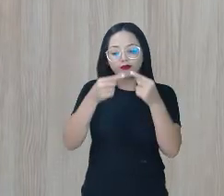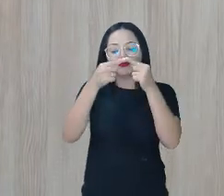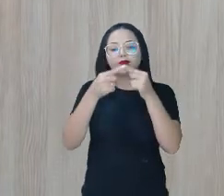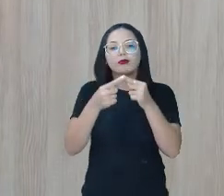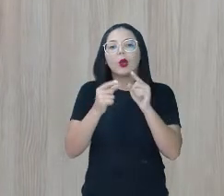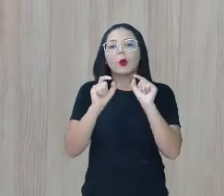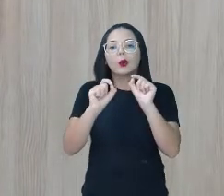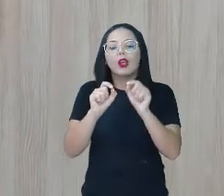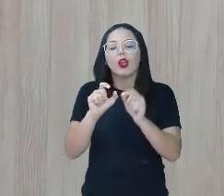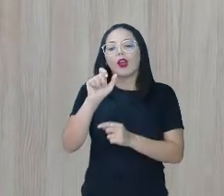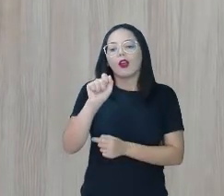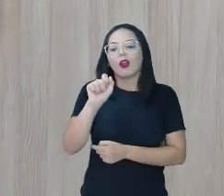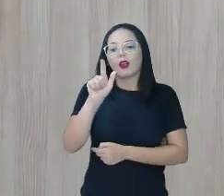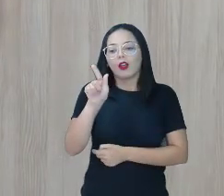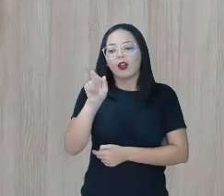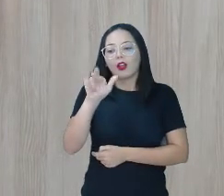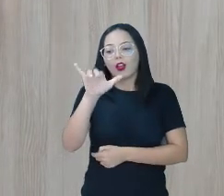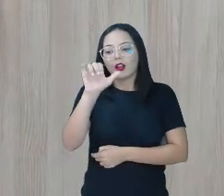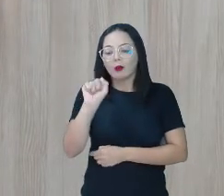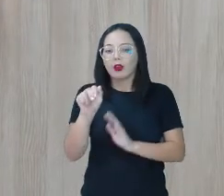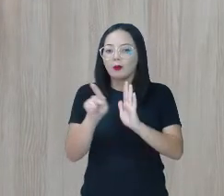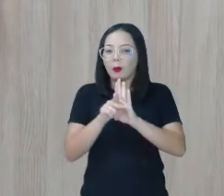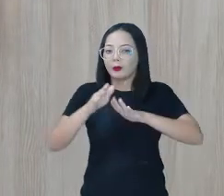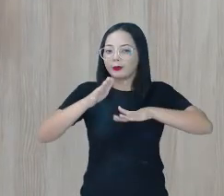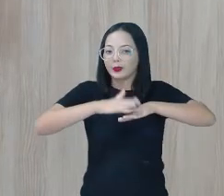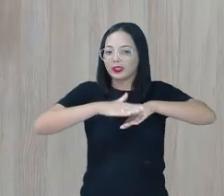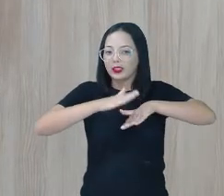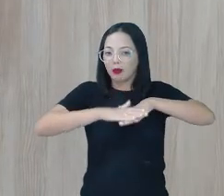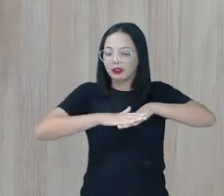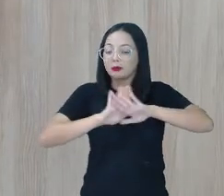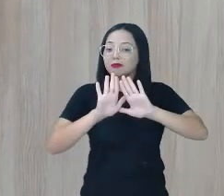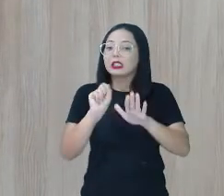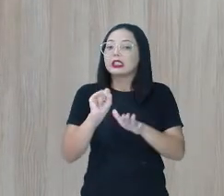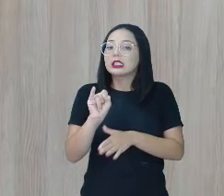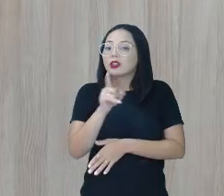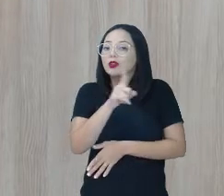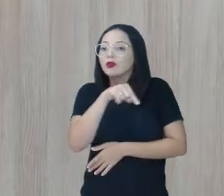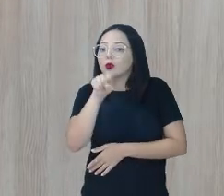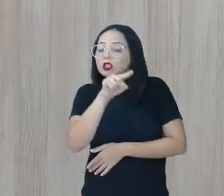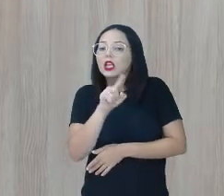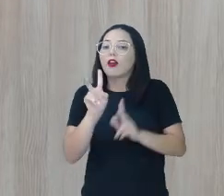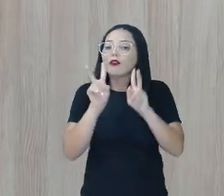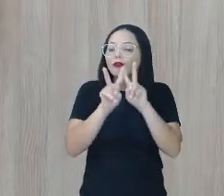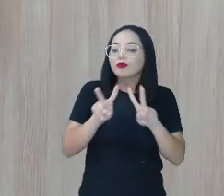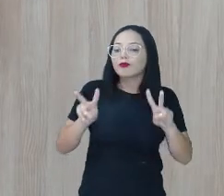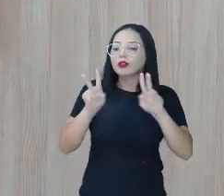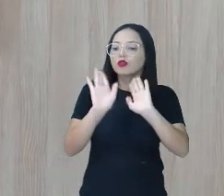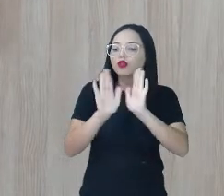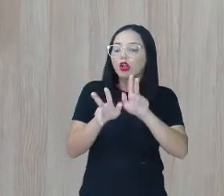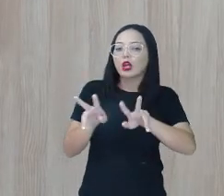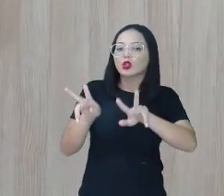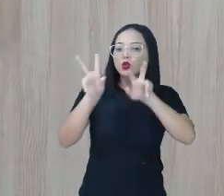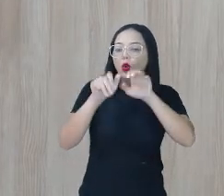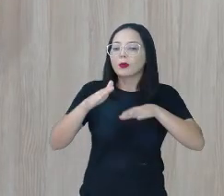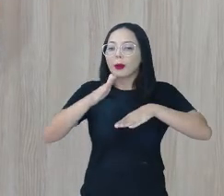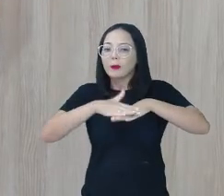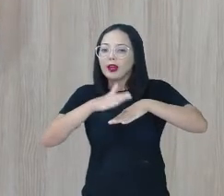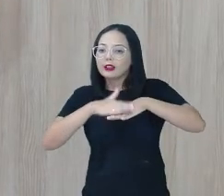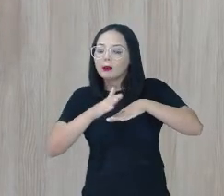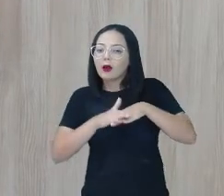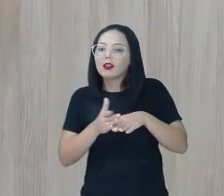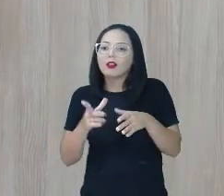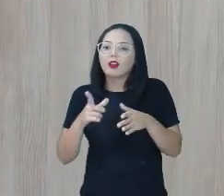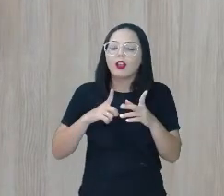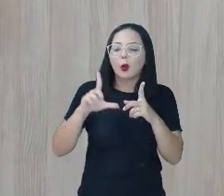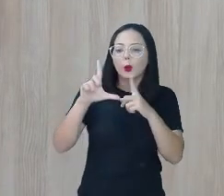questão algébrica da matemática, certo? Então, se você viu algo aí relacionado à matemática que tem